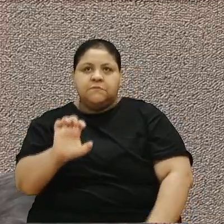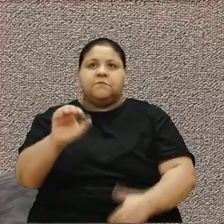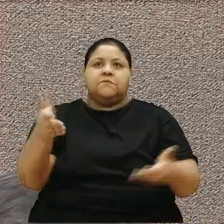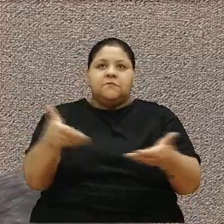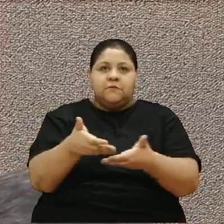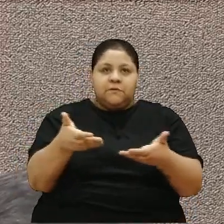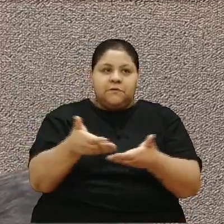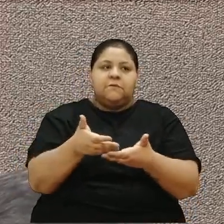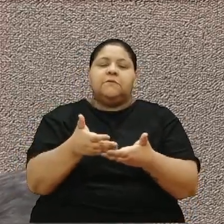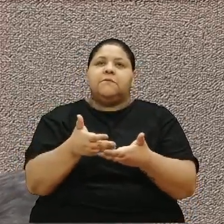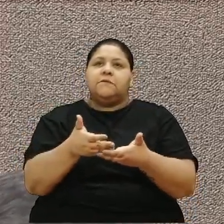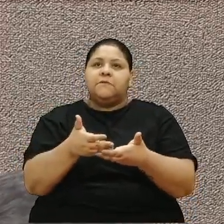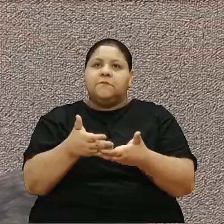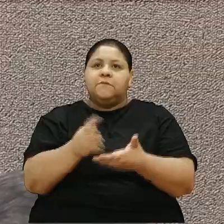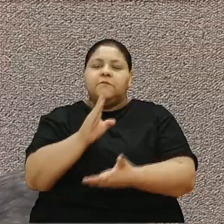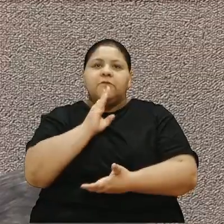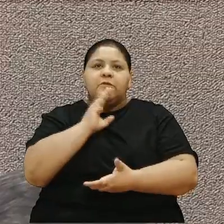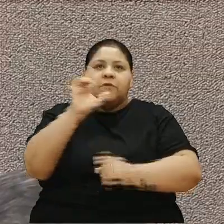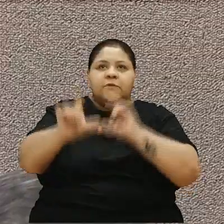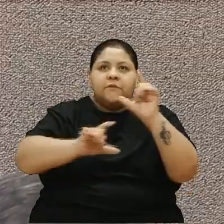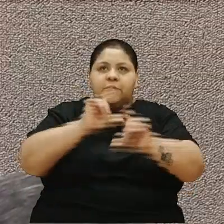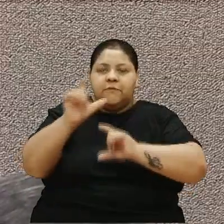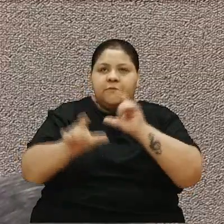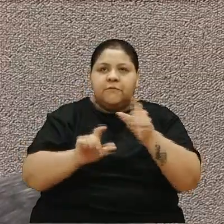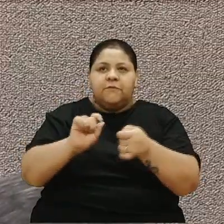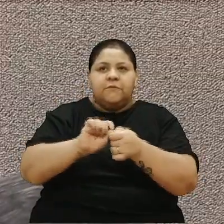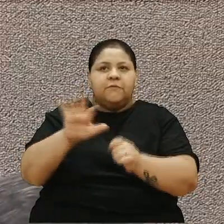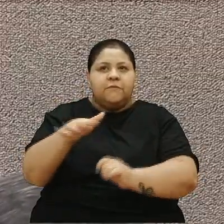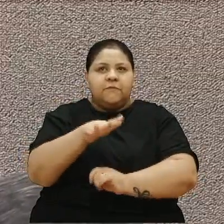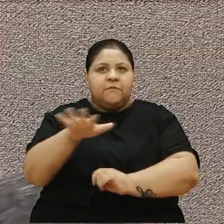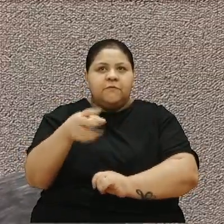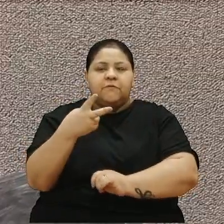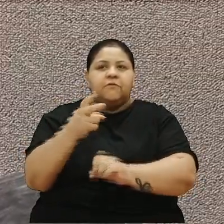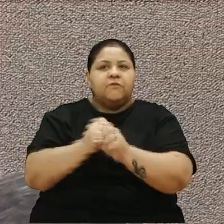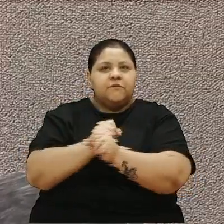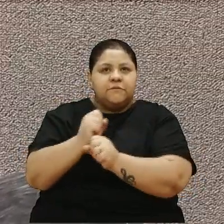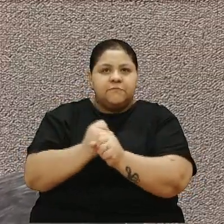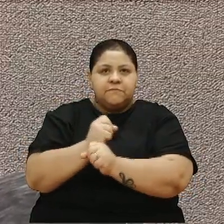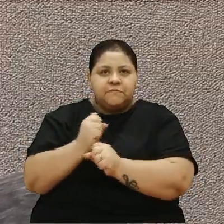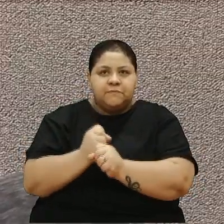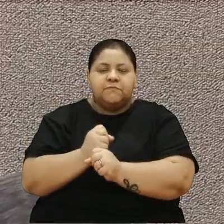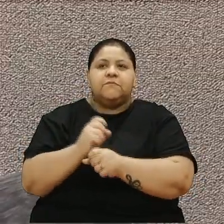Social. Eu conheci esse pessoal aí faz mais ou menos uns 2 anos.